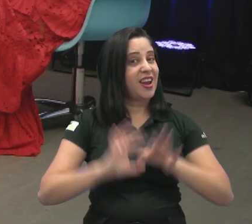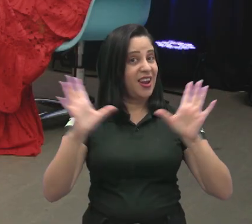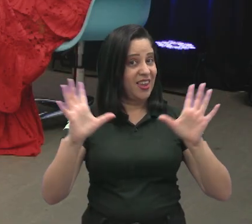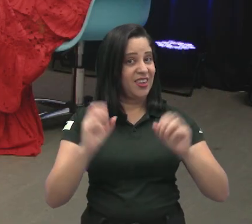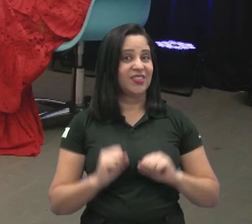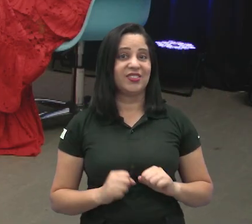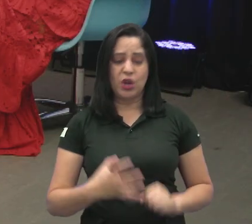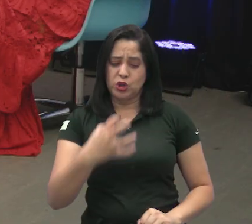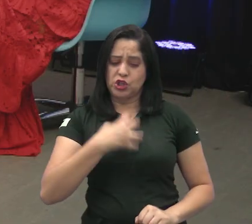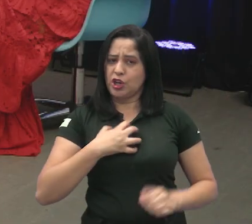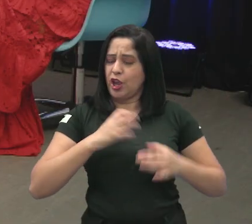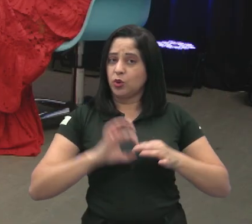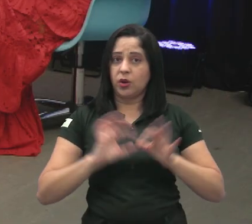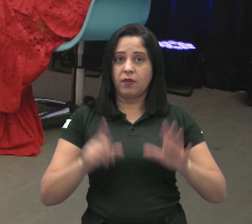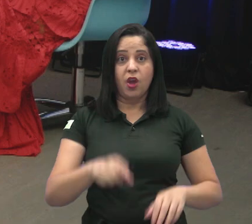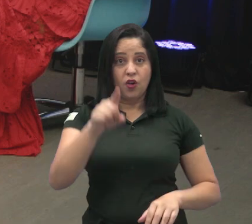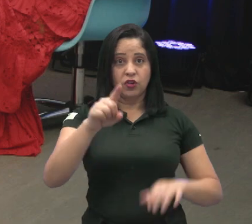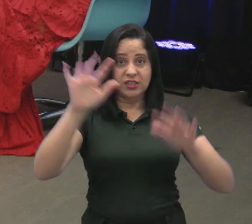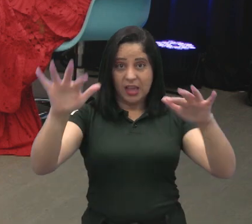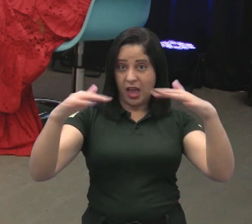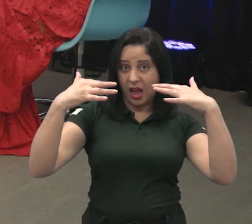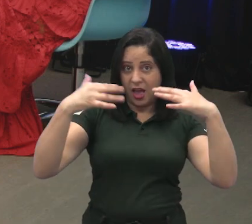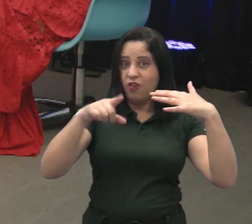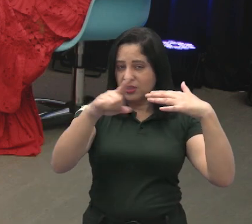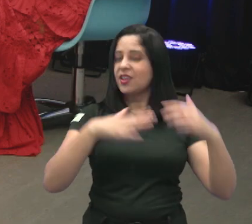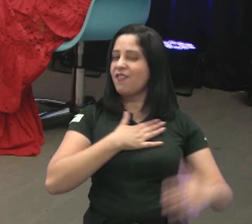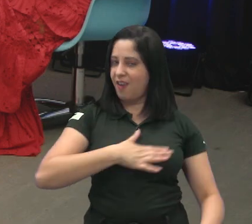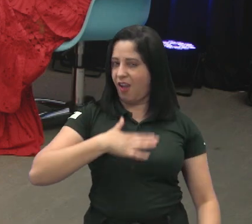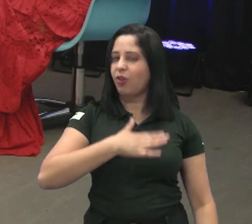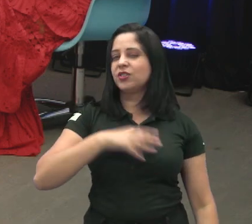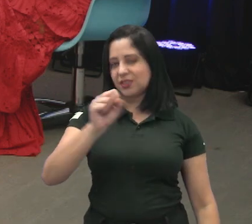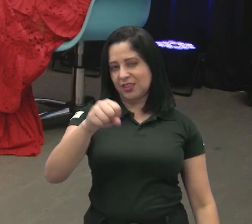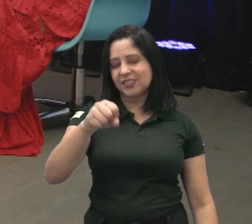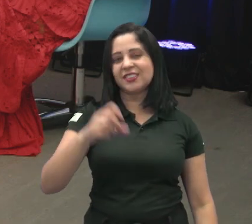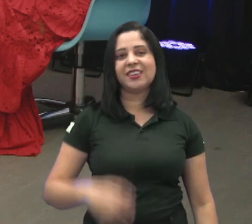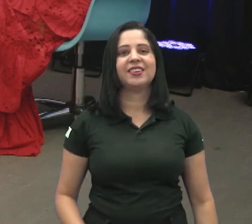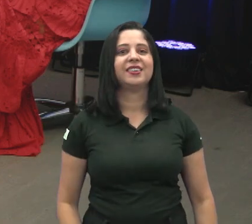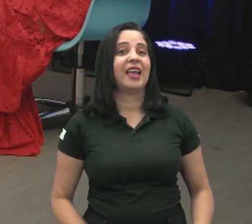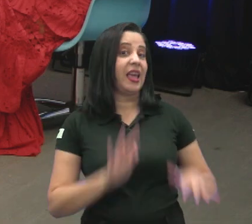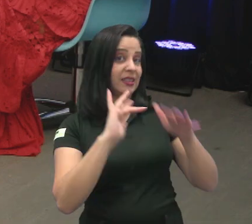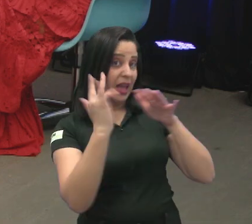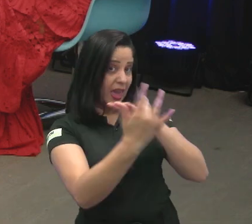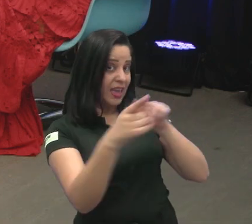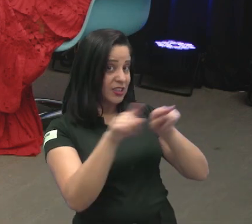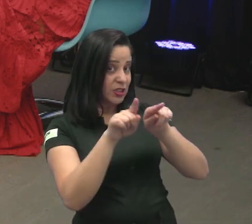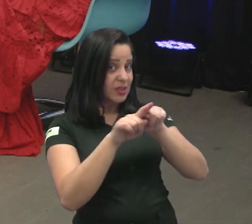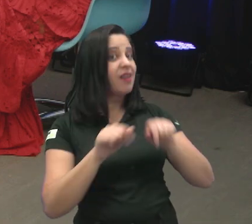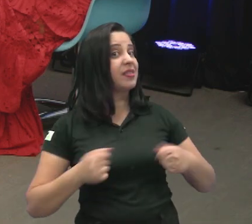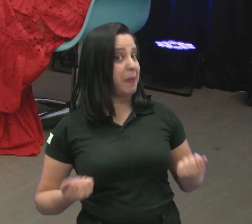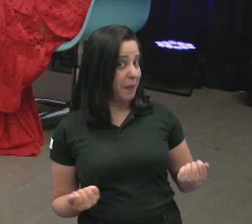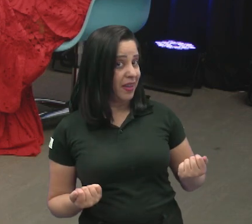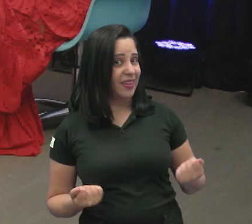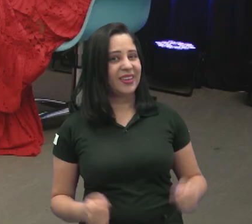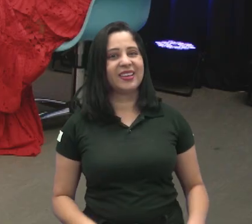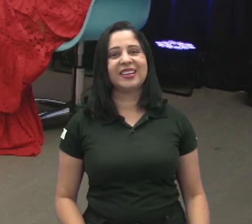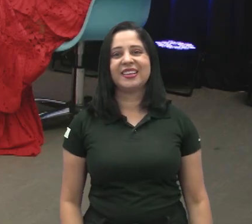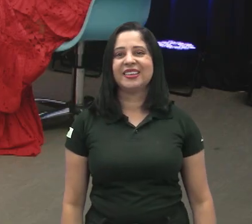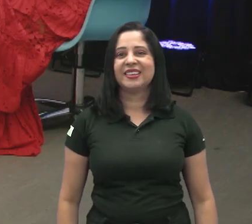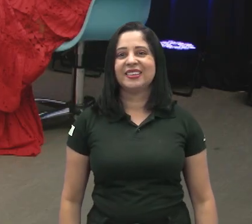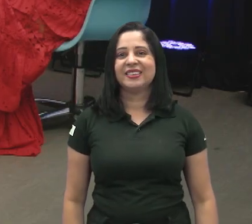gostos. Certeza que se você assistir, você vai gostar, vai indicar, vai assistir de novo. E nas redes sociais também, @TV Câmara